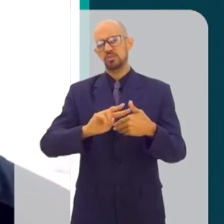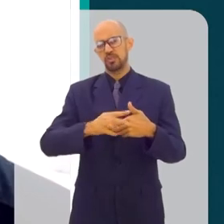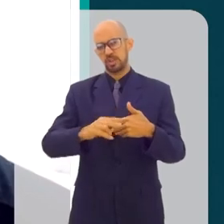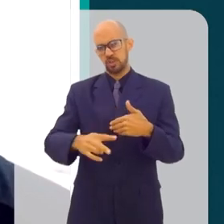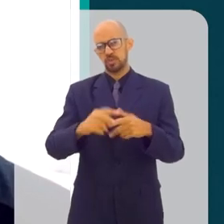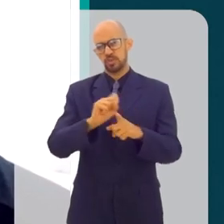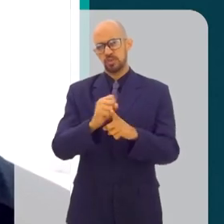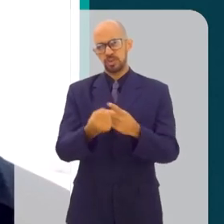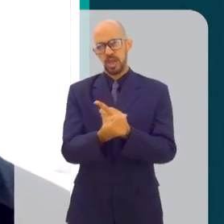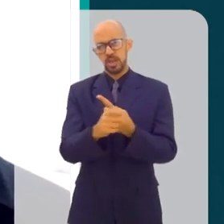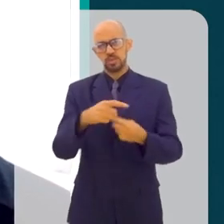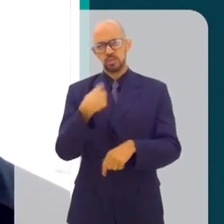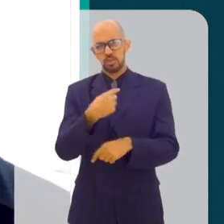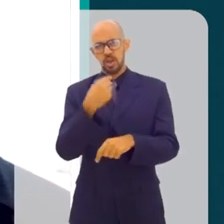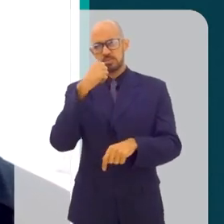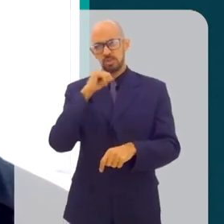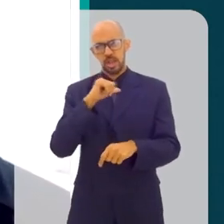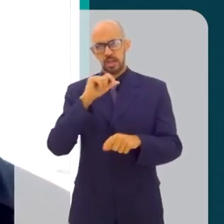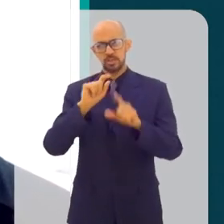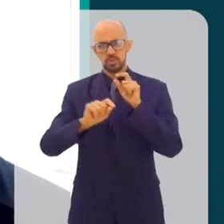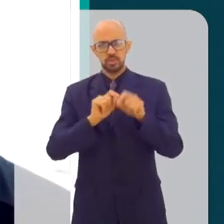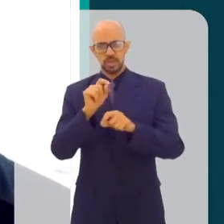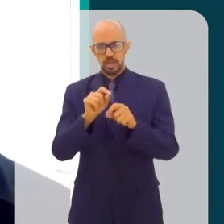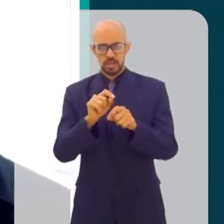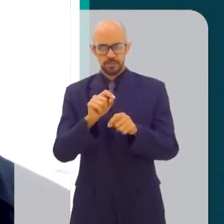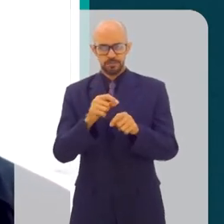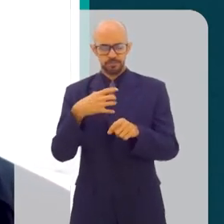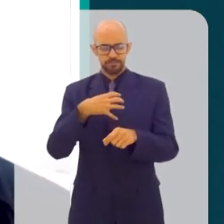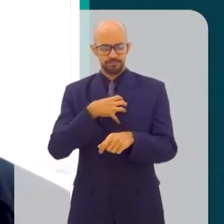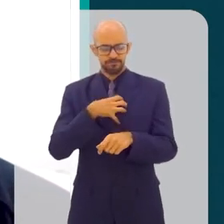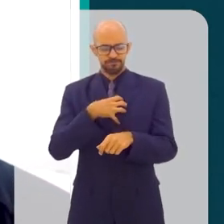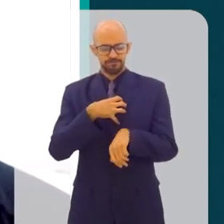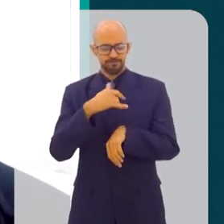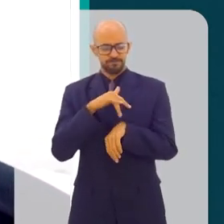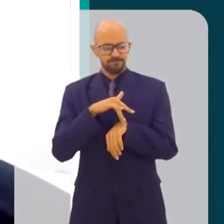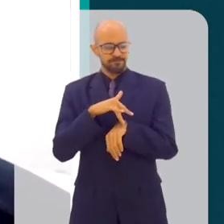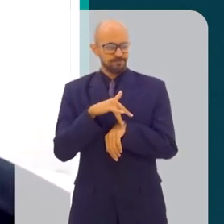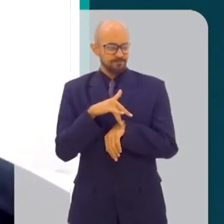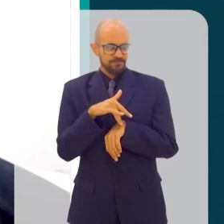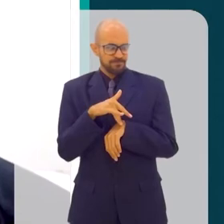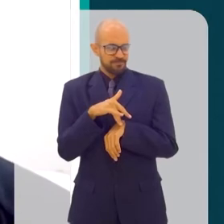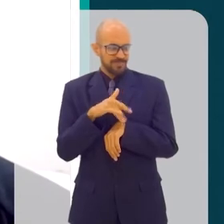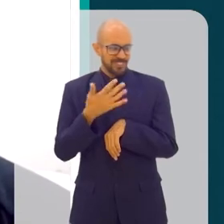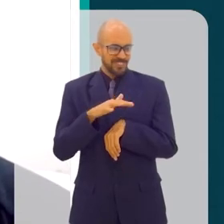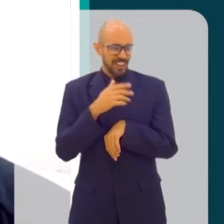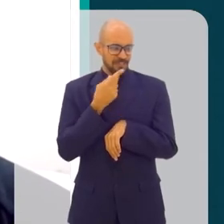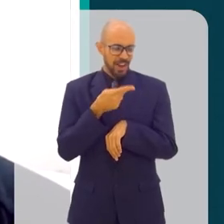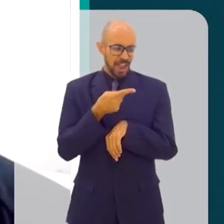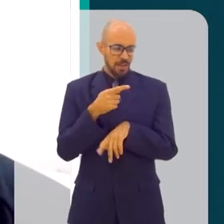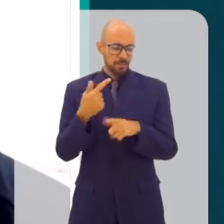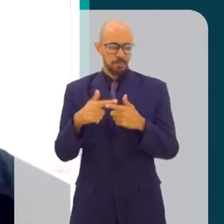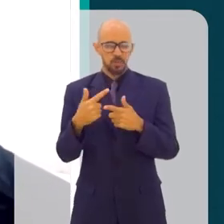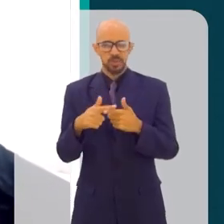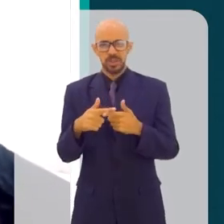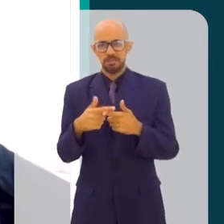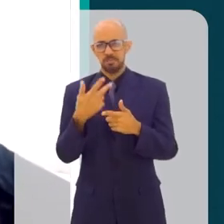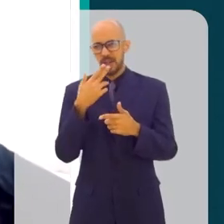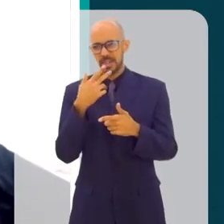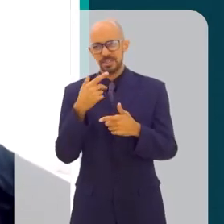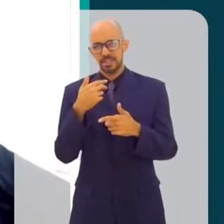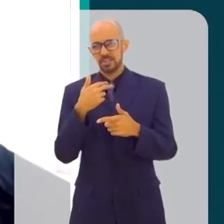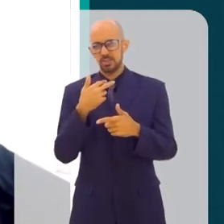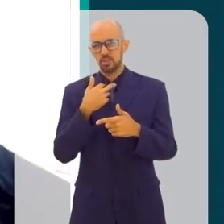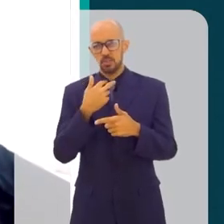fatores sociais, nós mulheres nos sentimos constrangidas em falar, porque